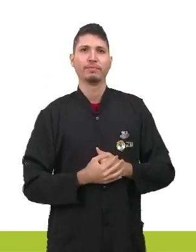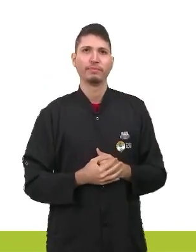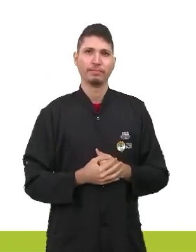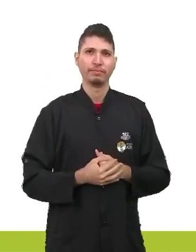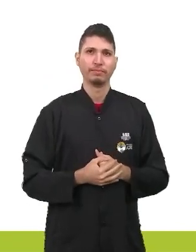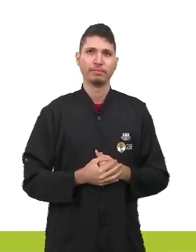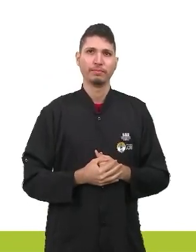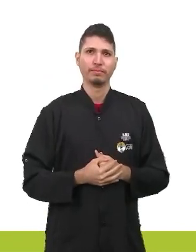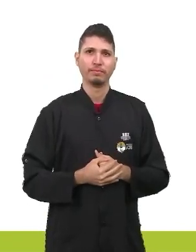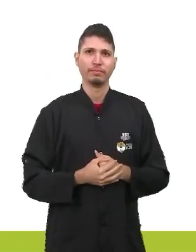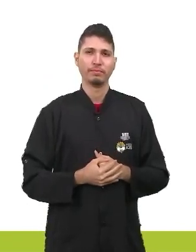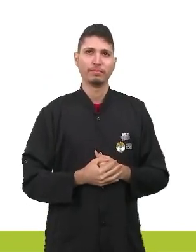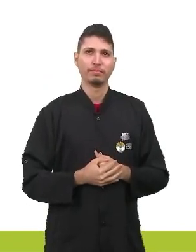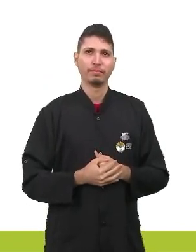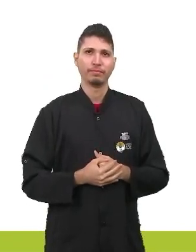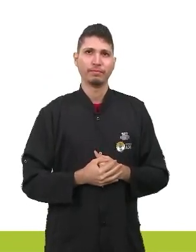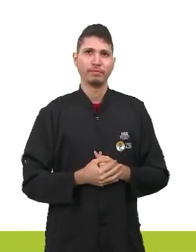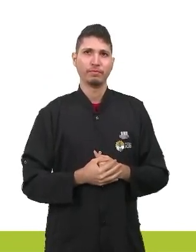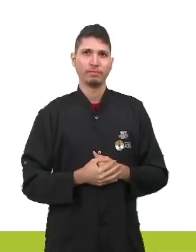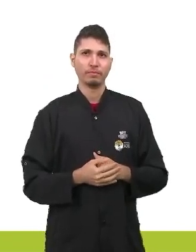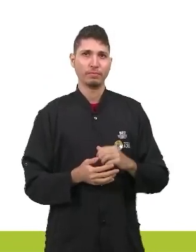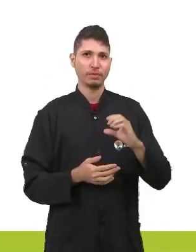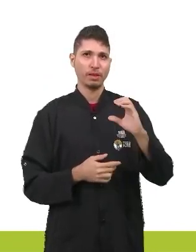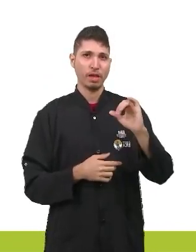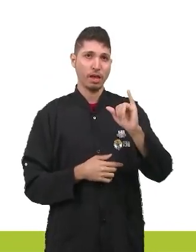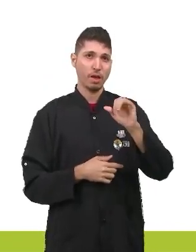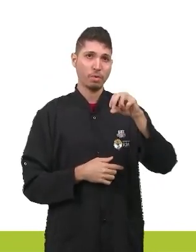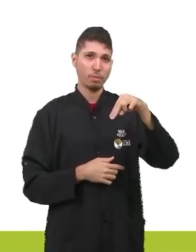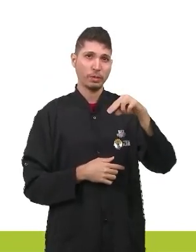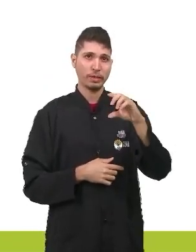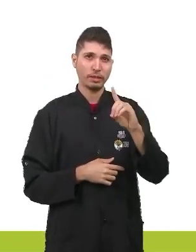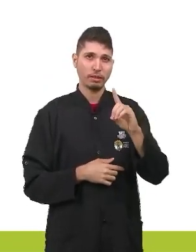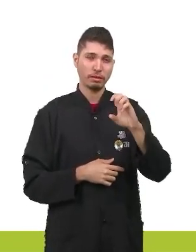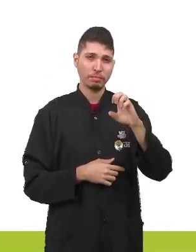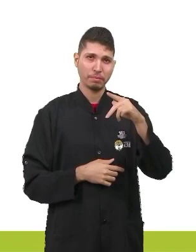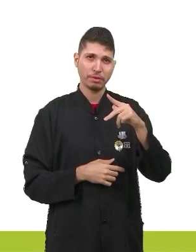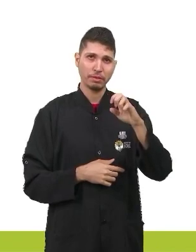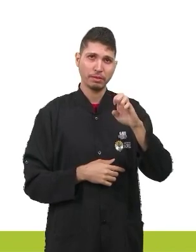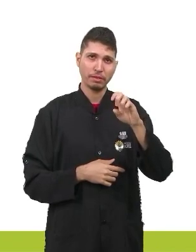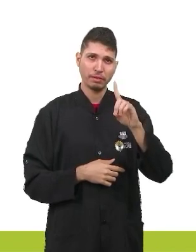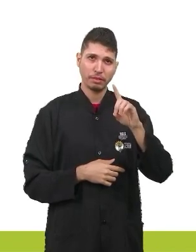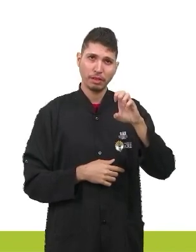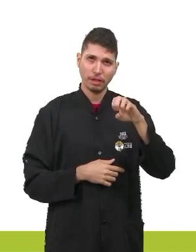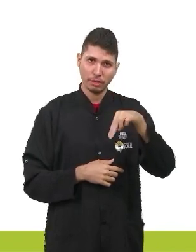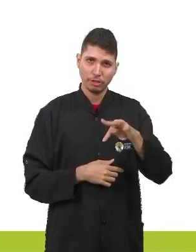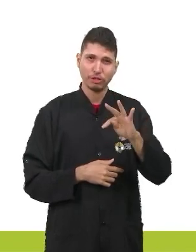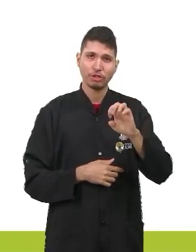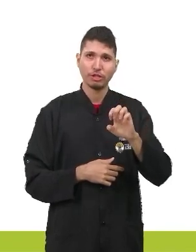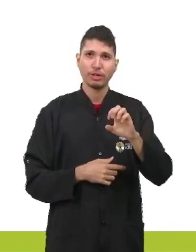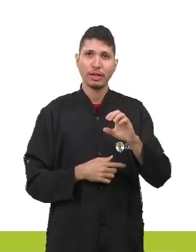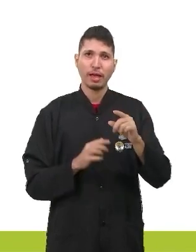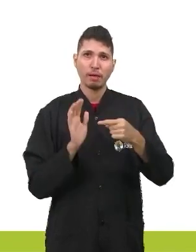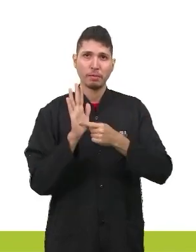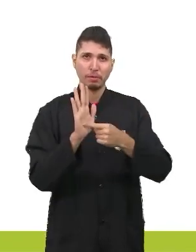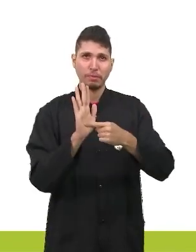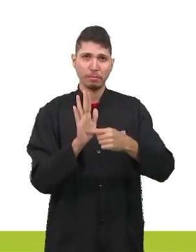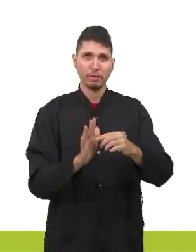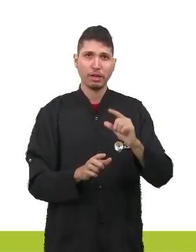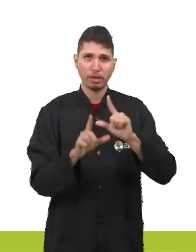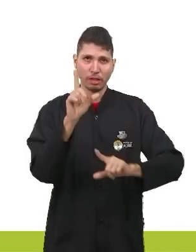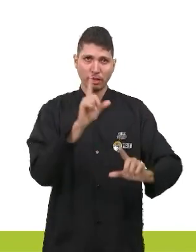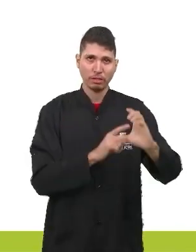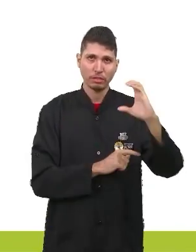termo independente é justamente esse camaradinho aqui, que é o único ponto que toca o eixo Y.